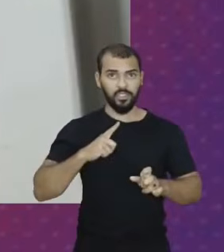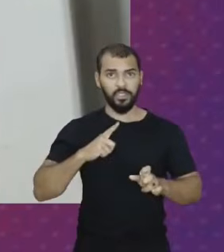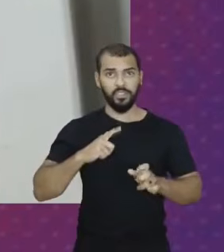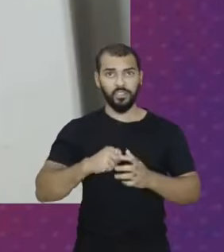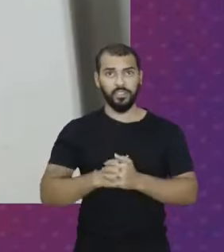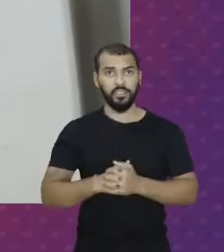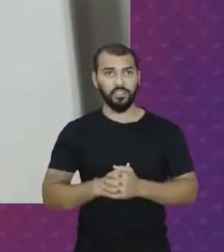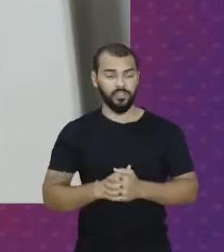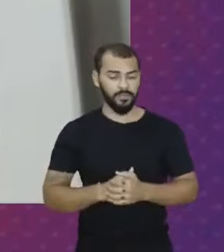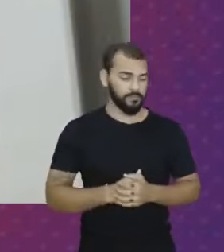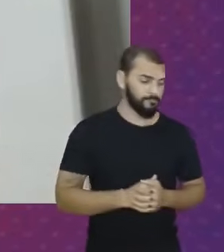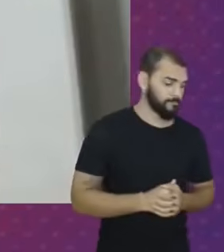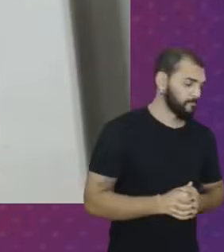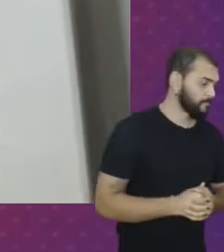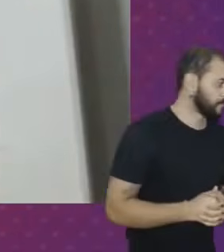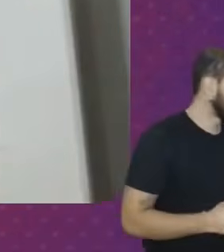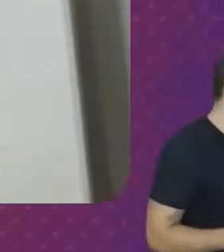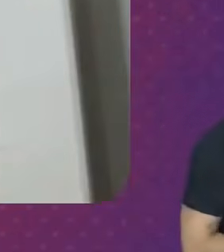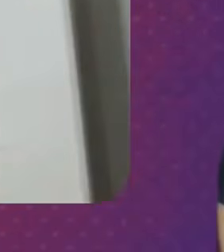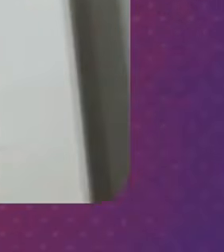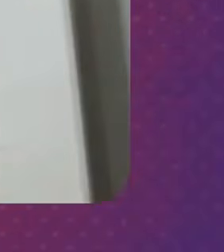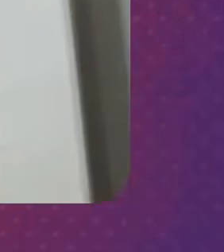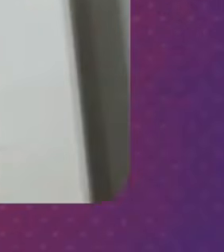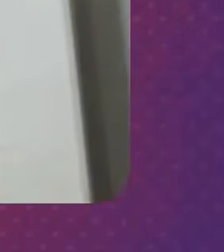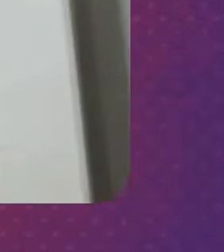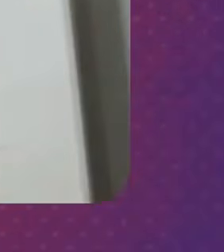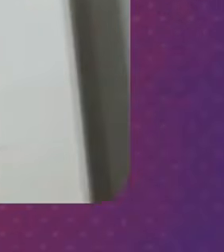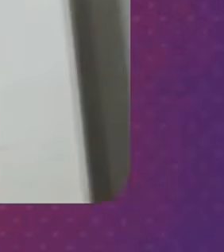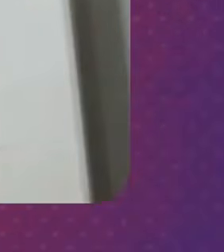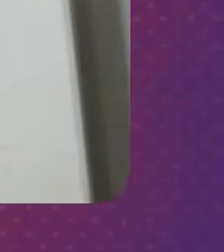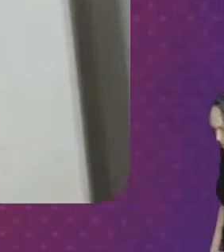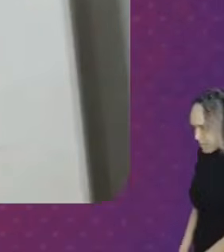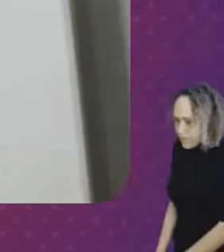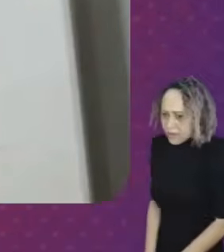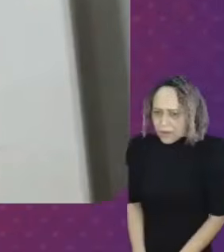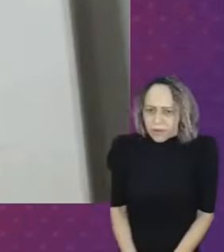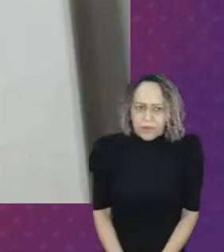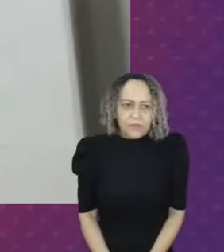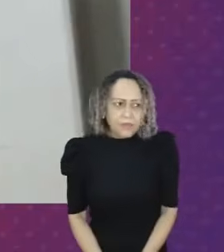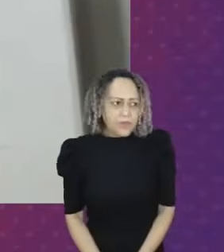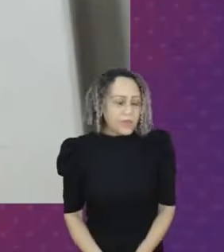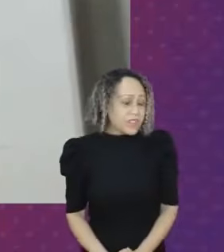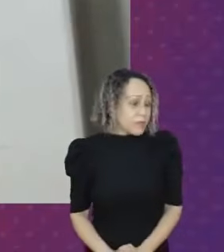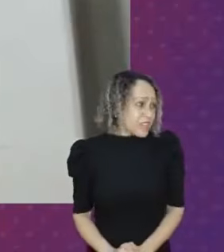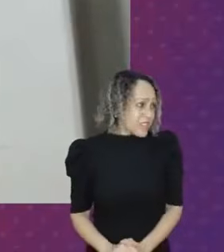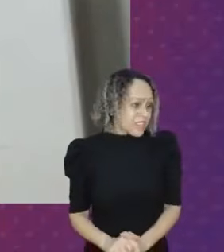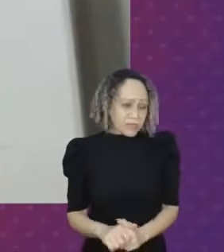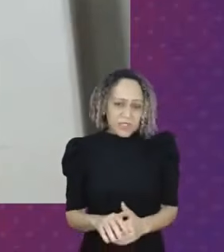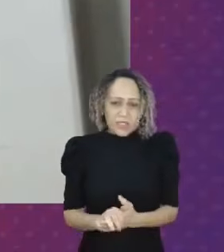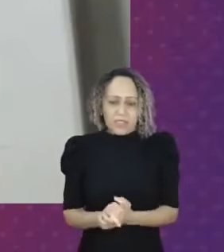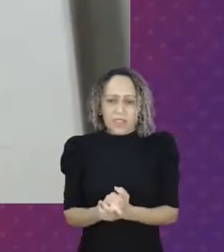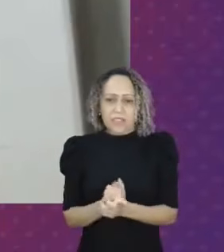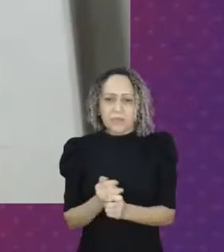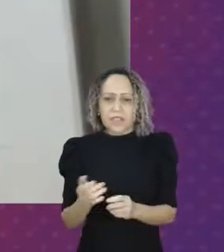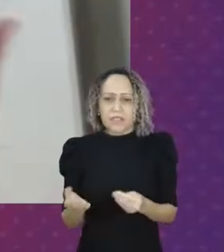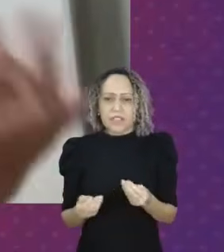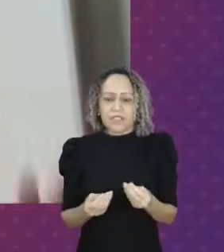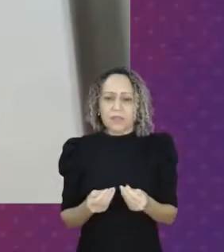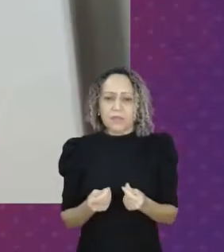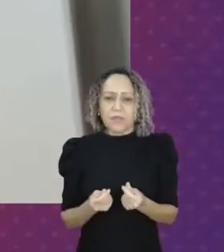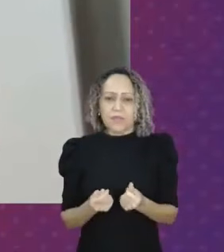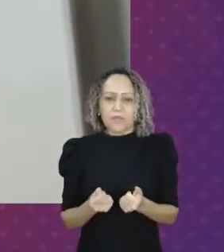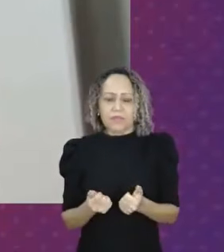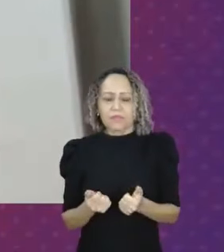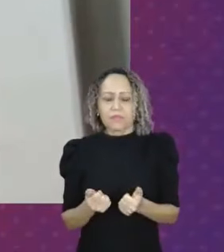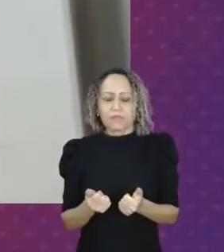mulher não sairia nem do âmbito ali do lar, que é louvável também, mas a mulher tem o direito de pleitear uma carreira,